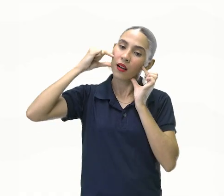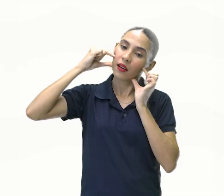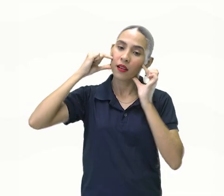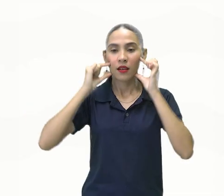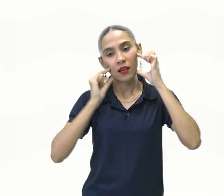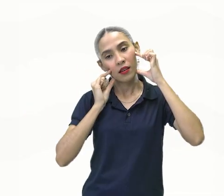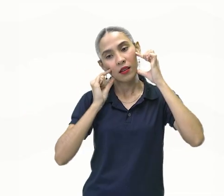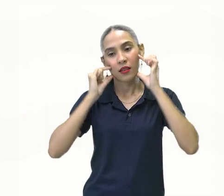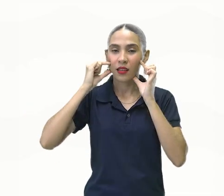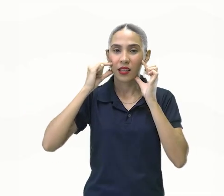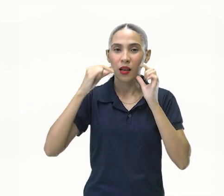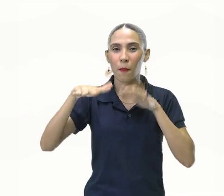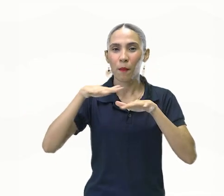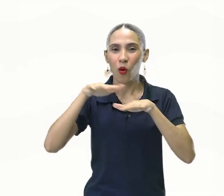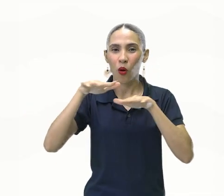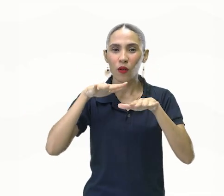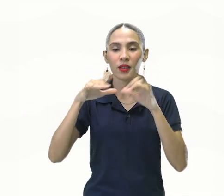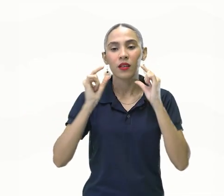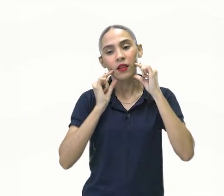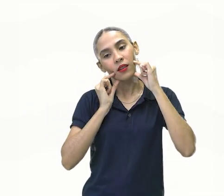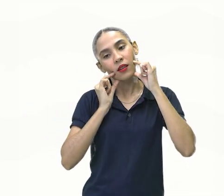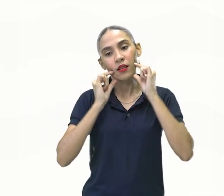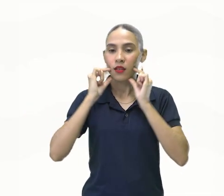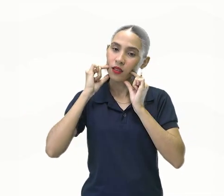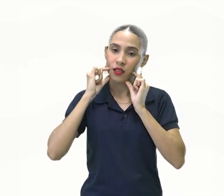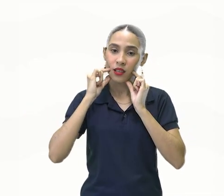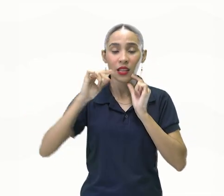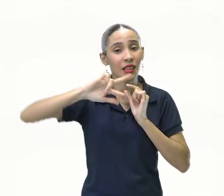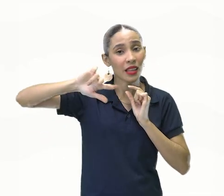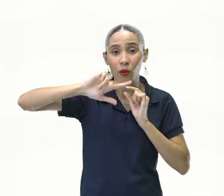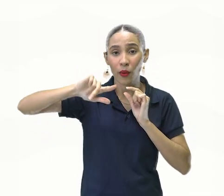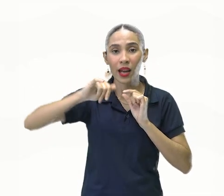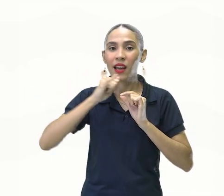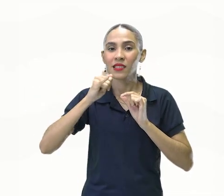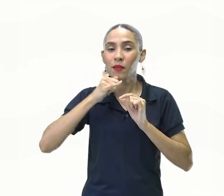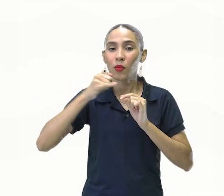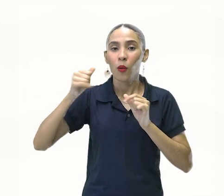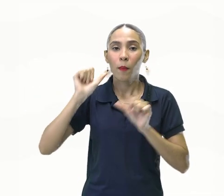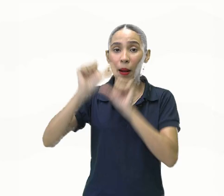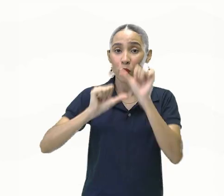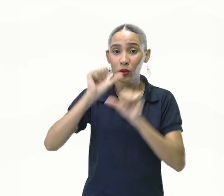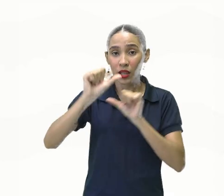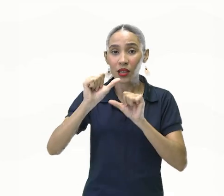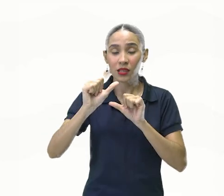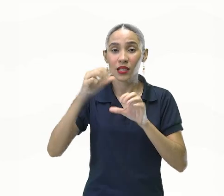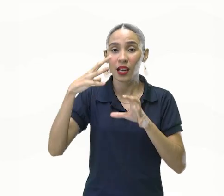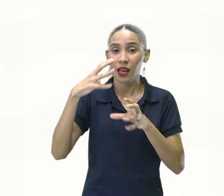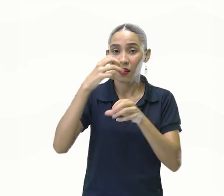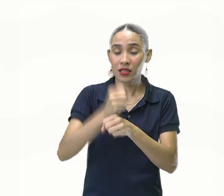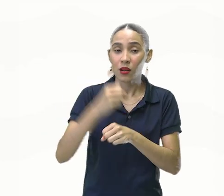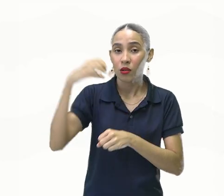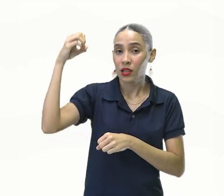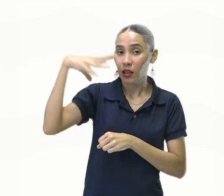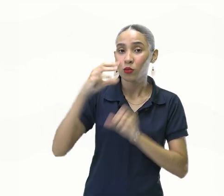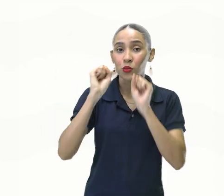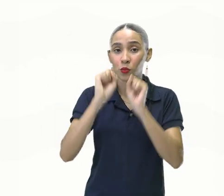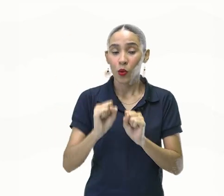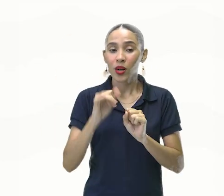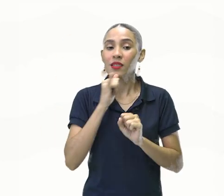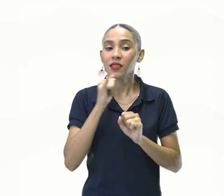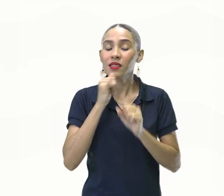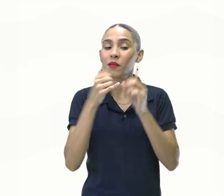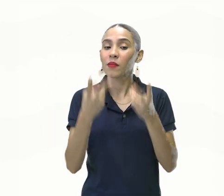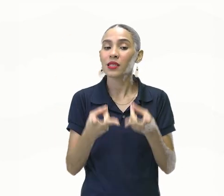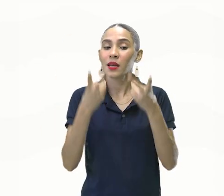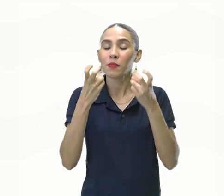cabeça dela está separada, só que não é, é um desvio. E essa refração da luz pode